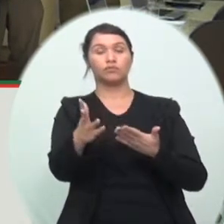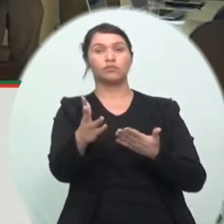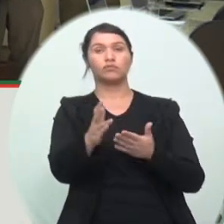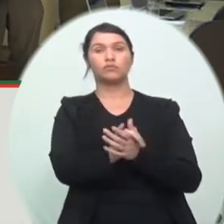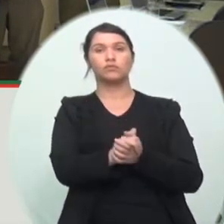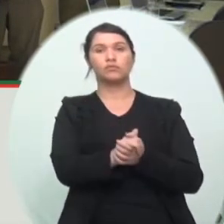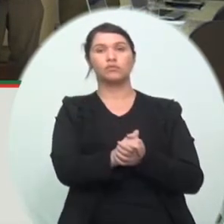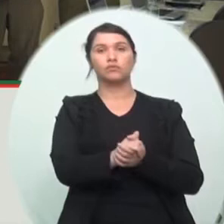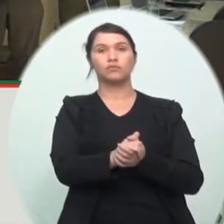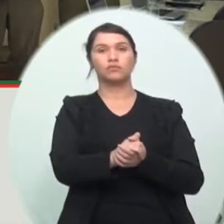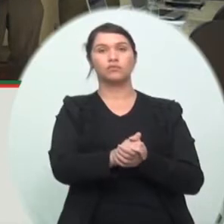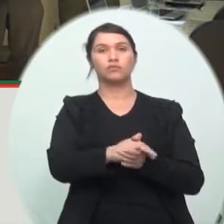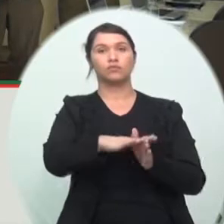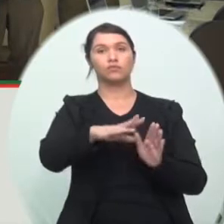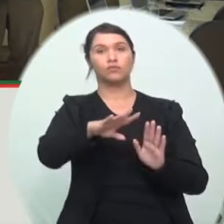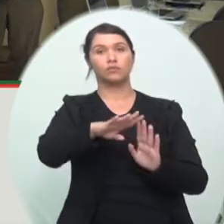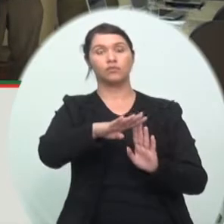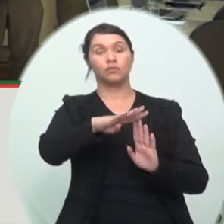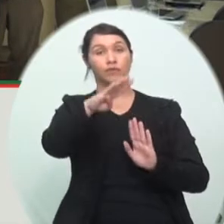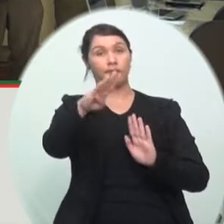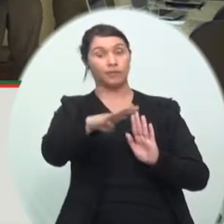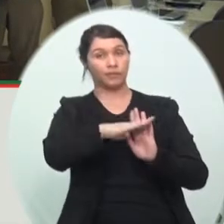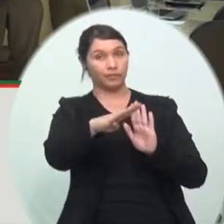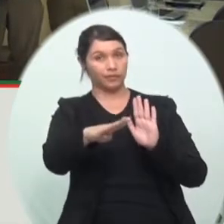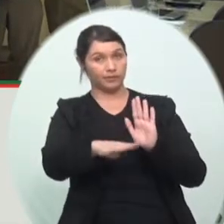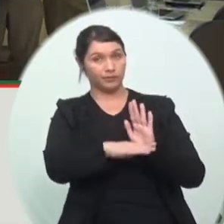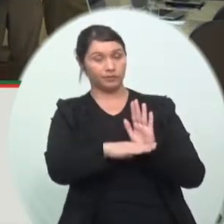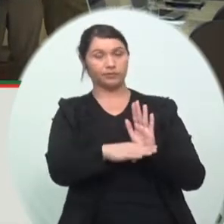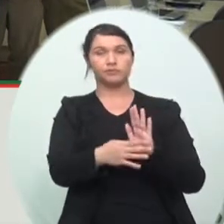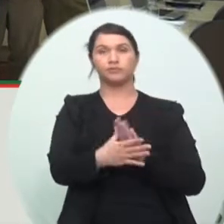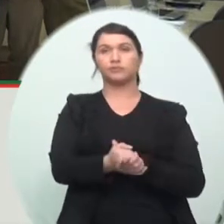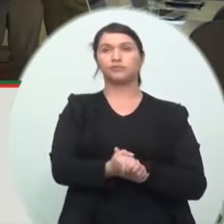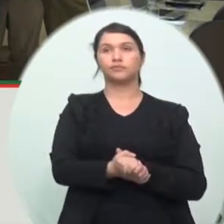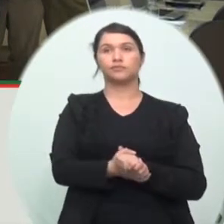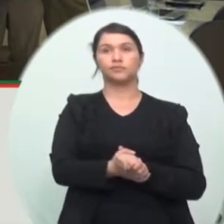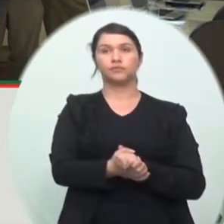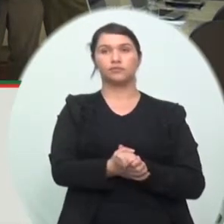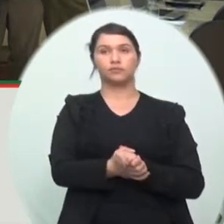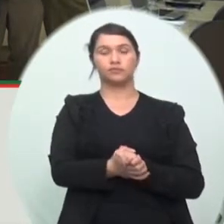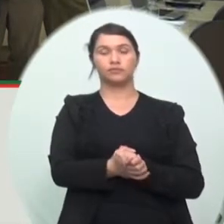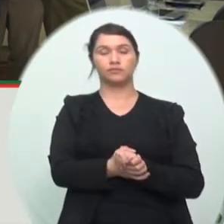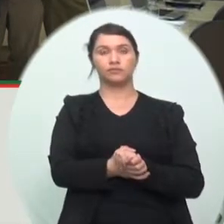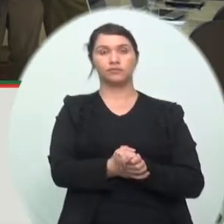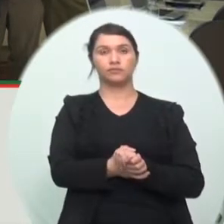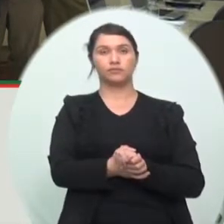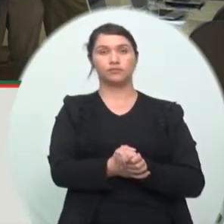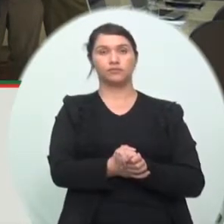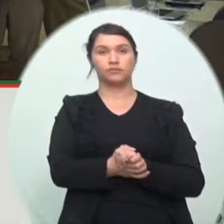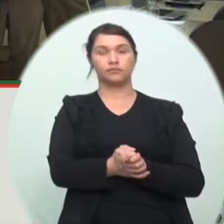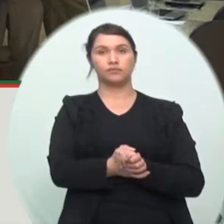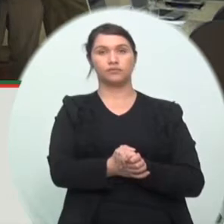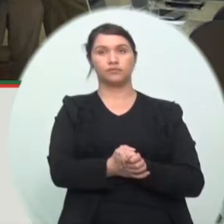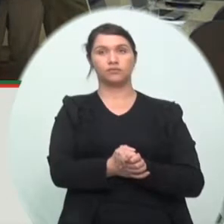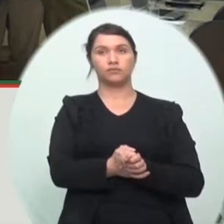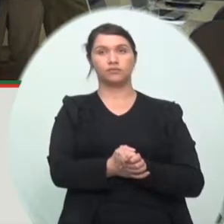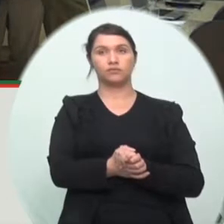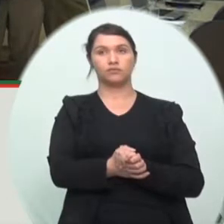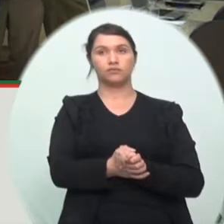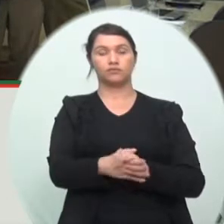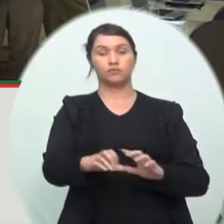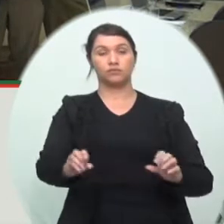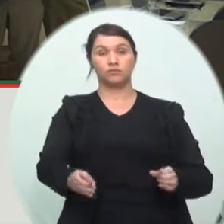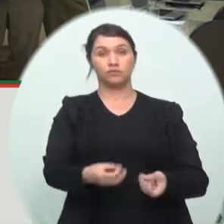seguindo um alinhamento do plano, do então plano estratégico da Polícia Militar. E esse, o nosso plano